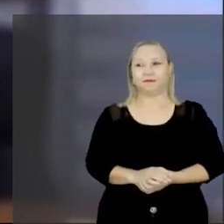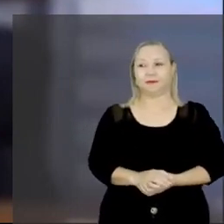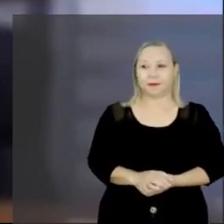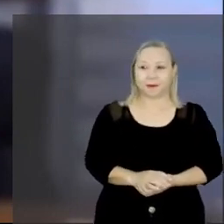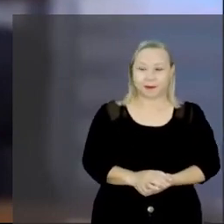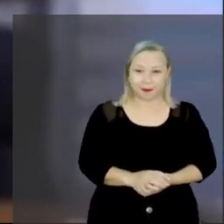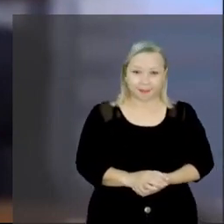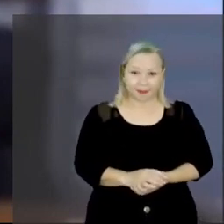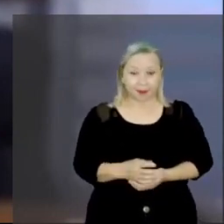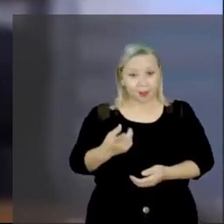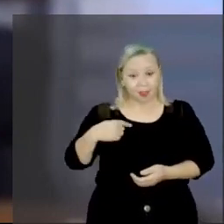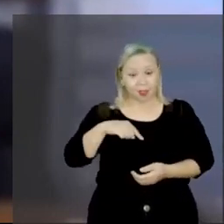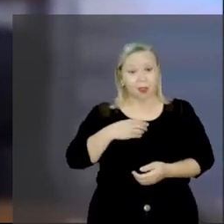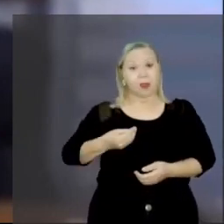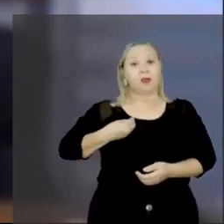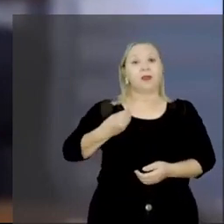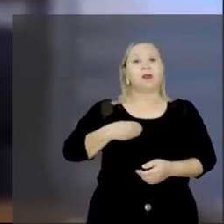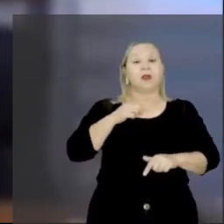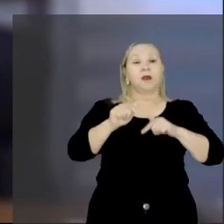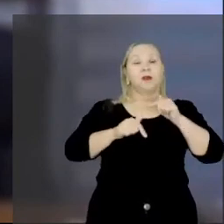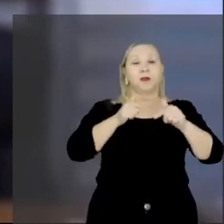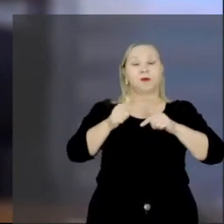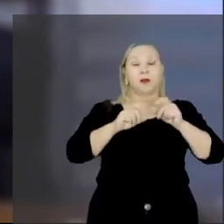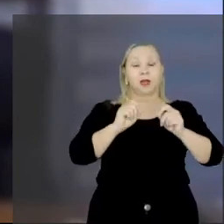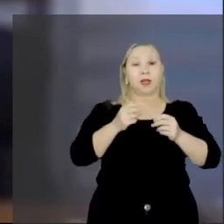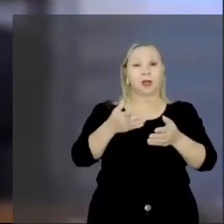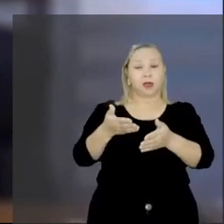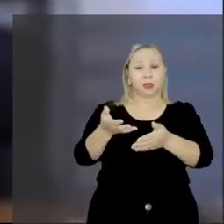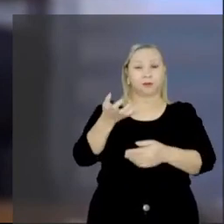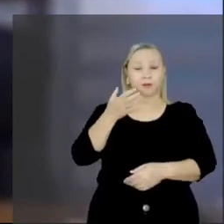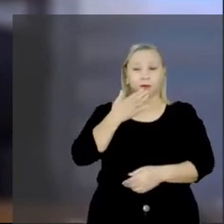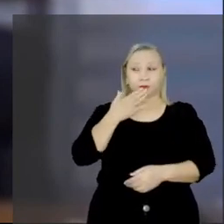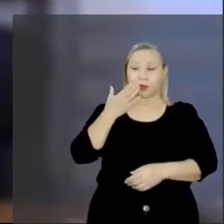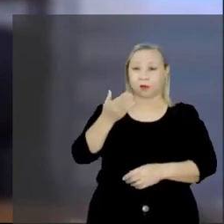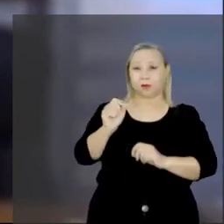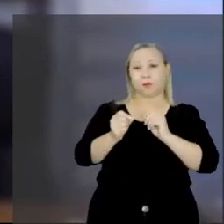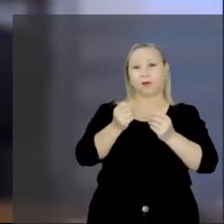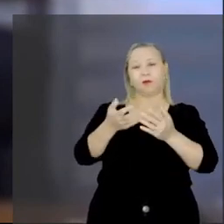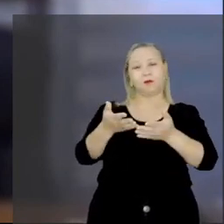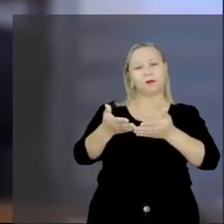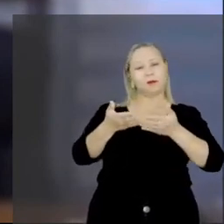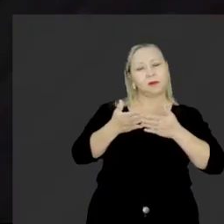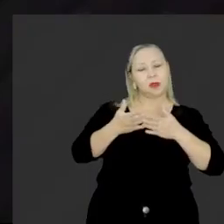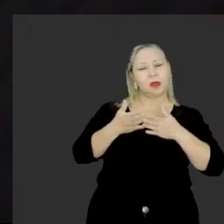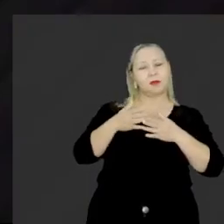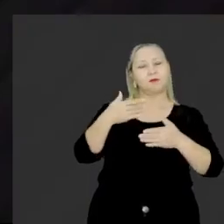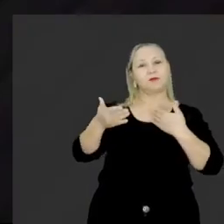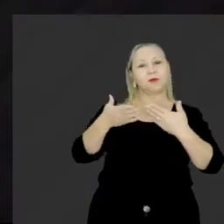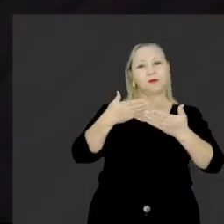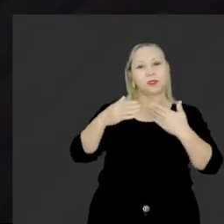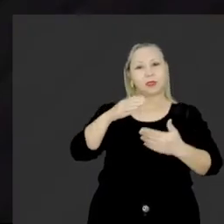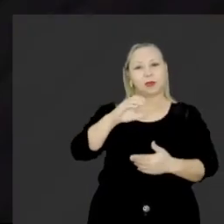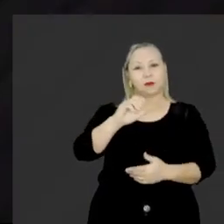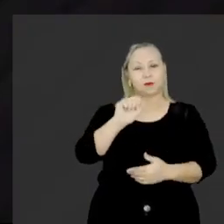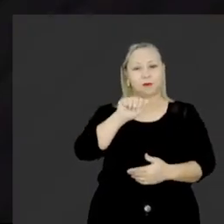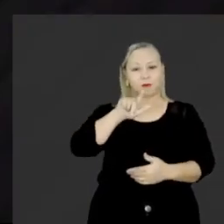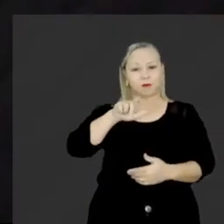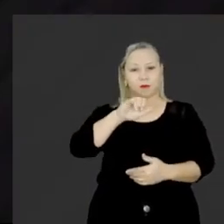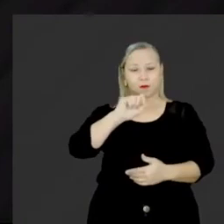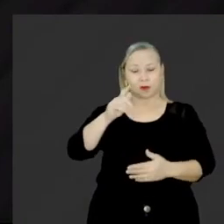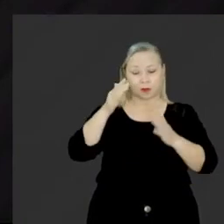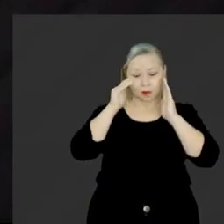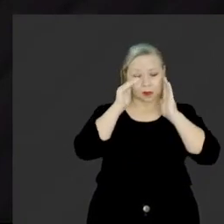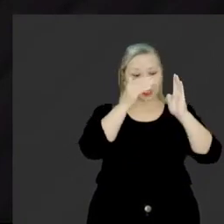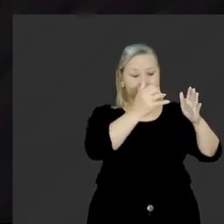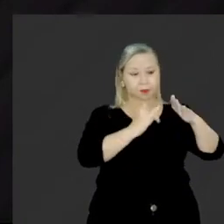Calil e estabelecer a possibilidade de construir uma aliança política com o Calil. O fato do